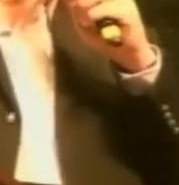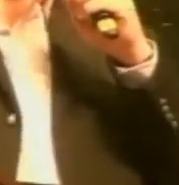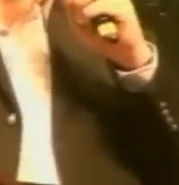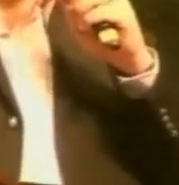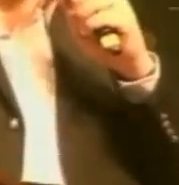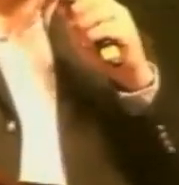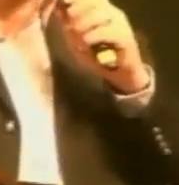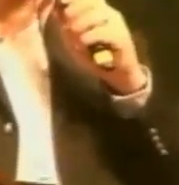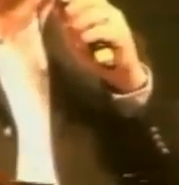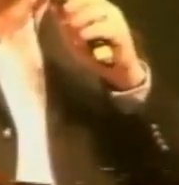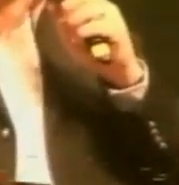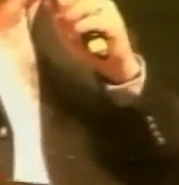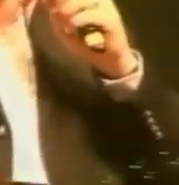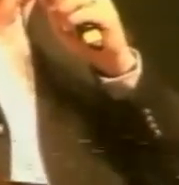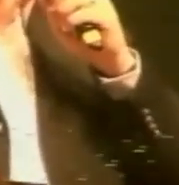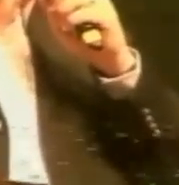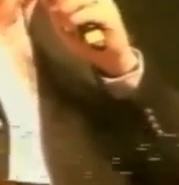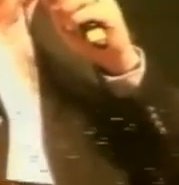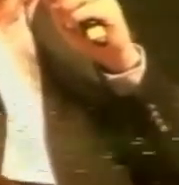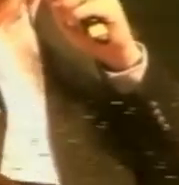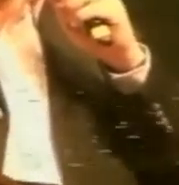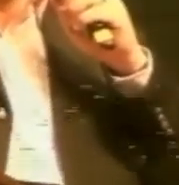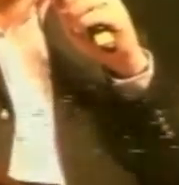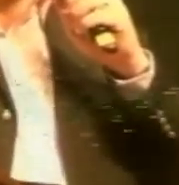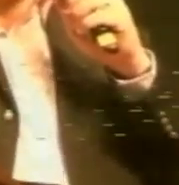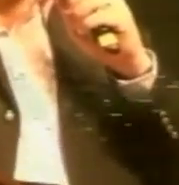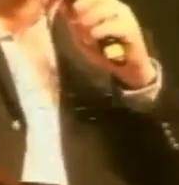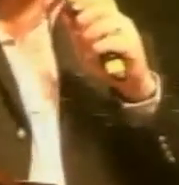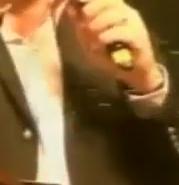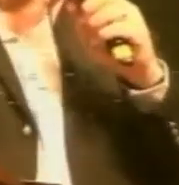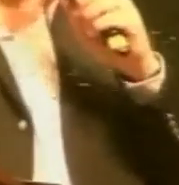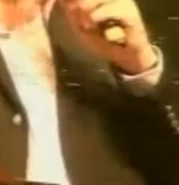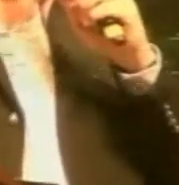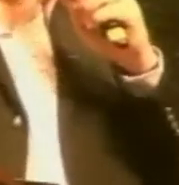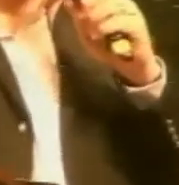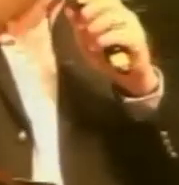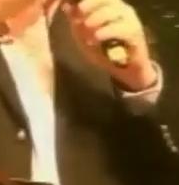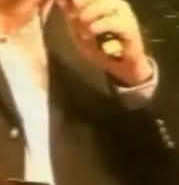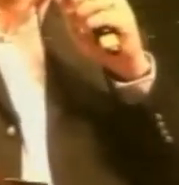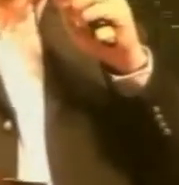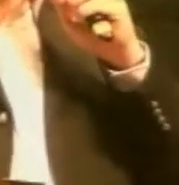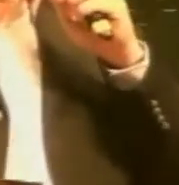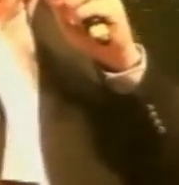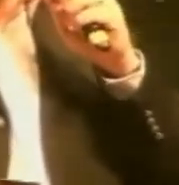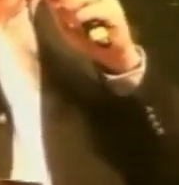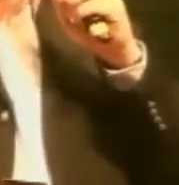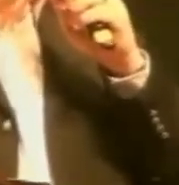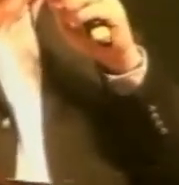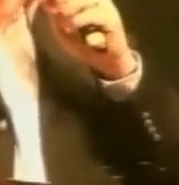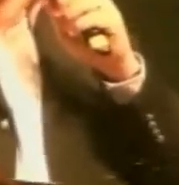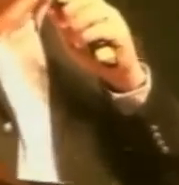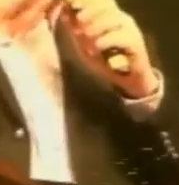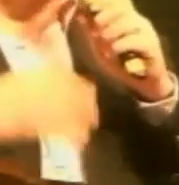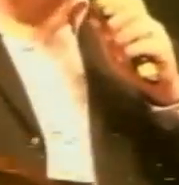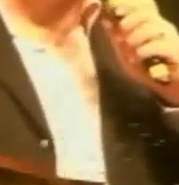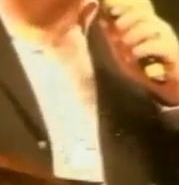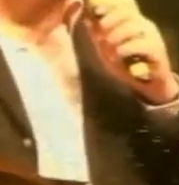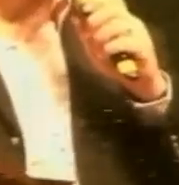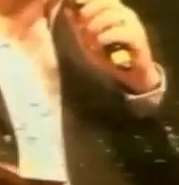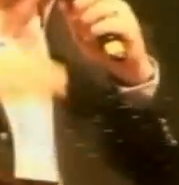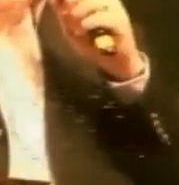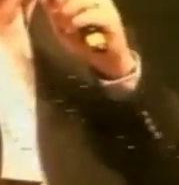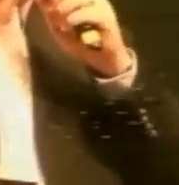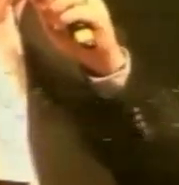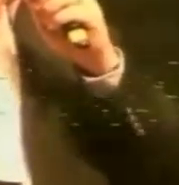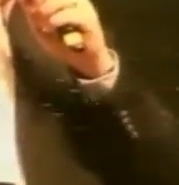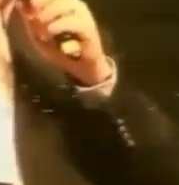o único a aparecer aqui, Senhor, a dizer, a receber toda honra e toda glória e todo louvor.